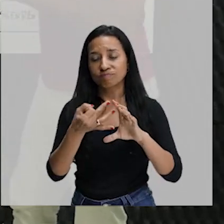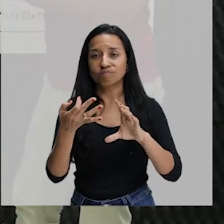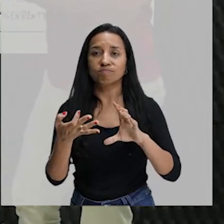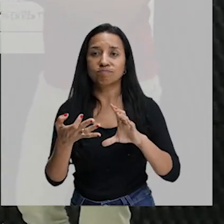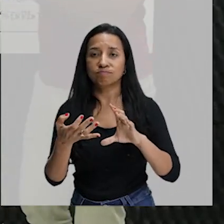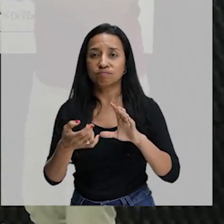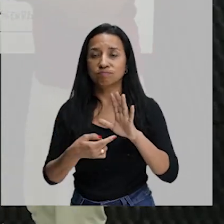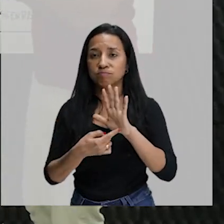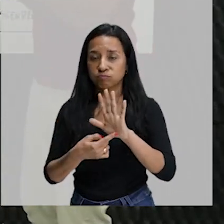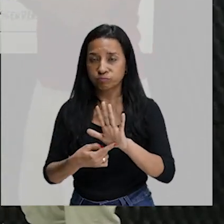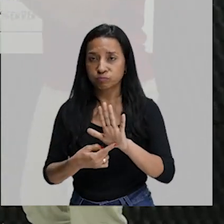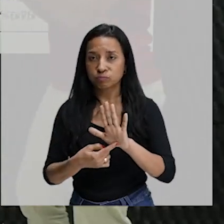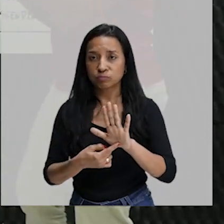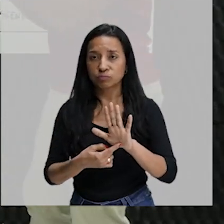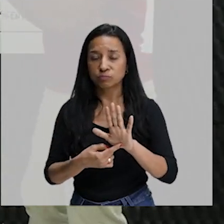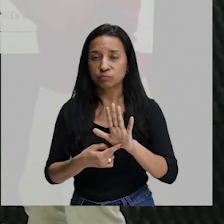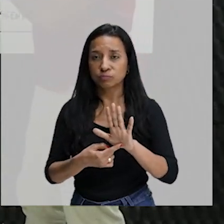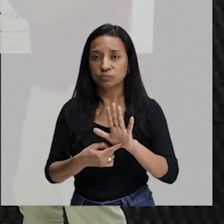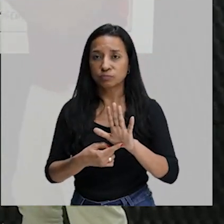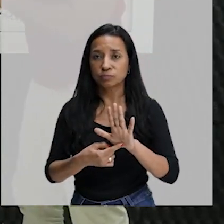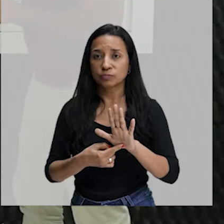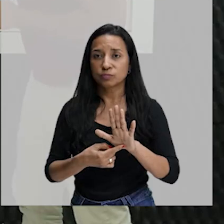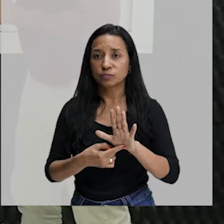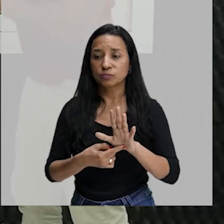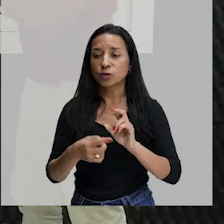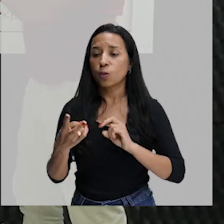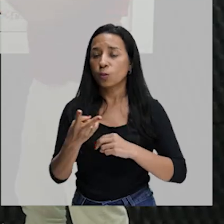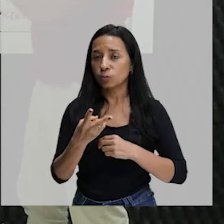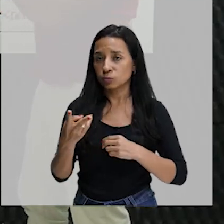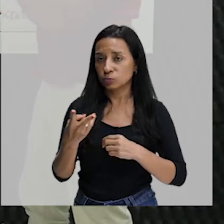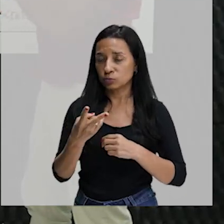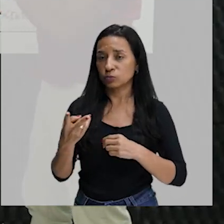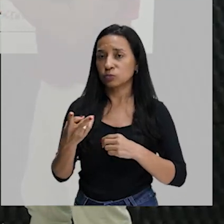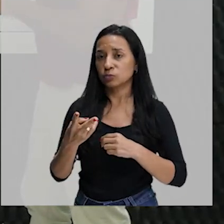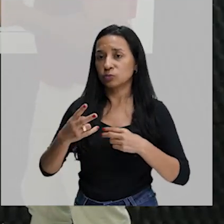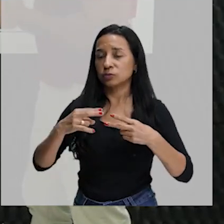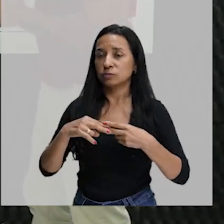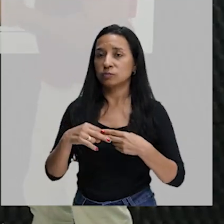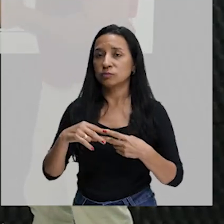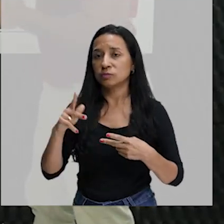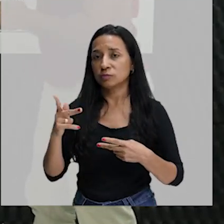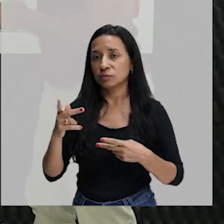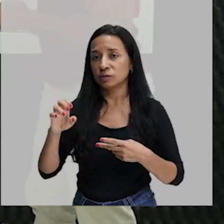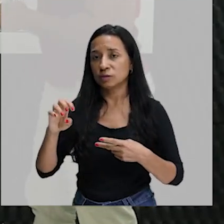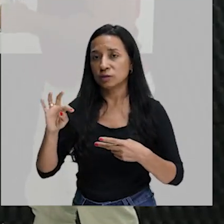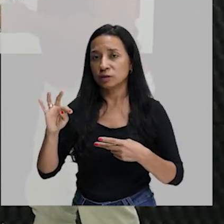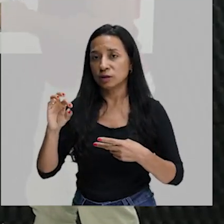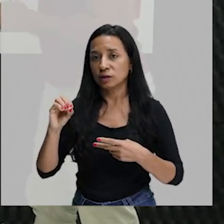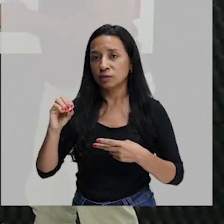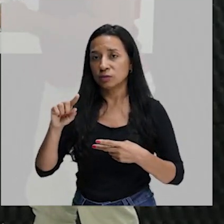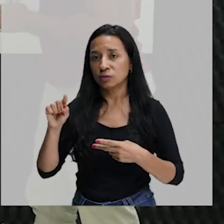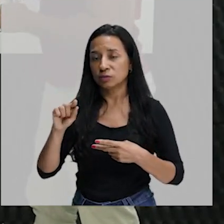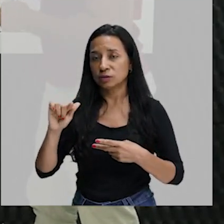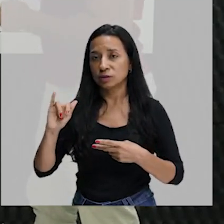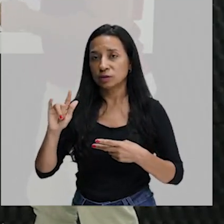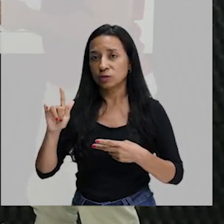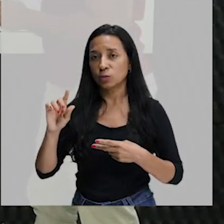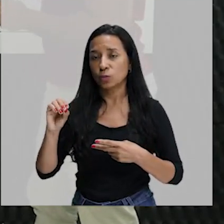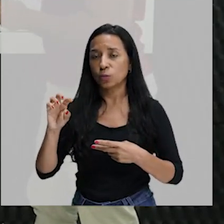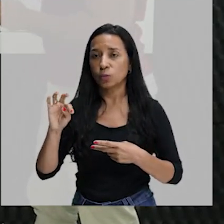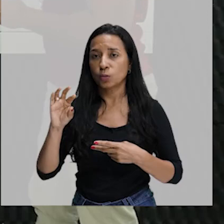característica. Mas eu sei que eles 2 são o quê? São heterozigotos. Vamos fazer um cruzamento entre 2 indivíduos que